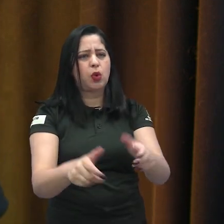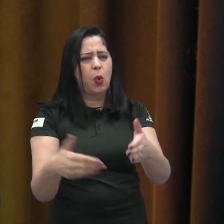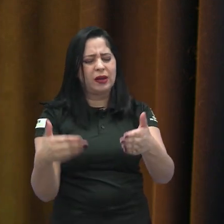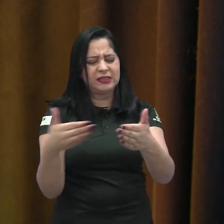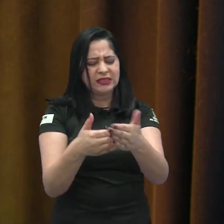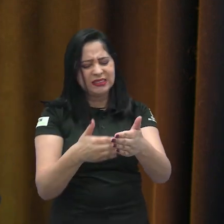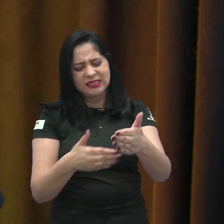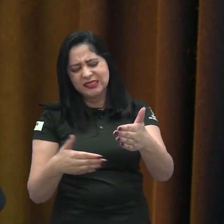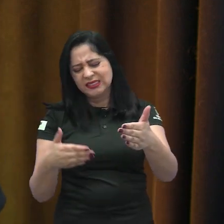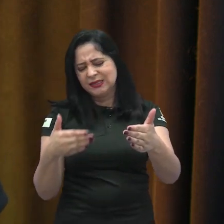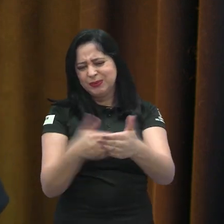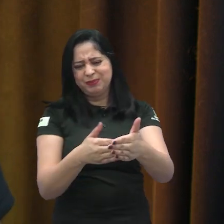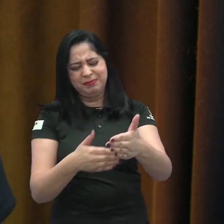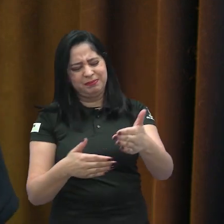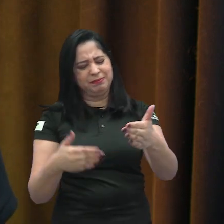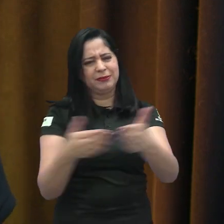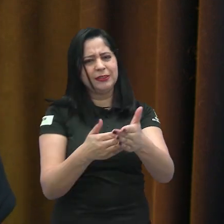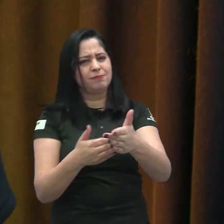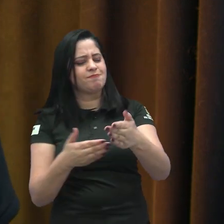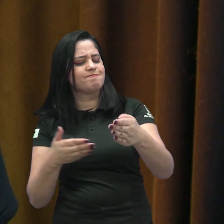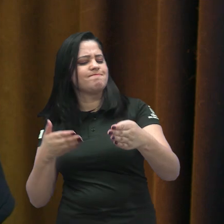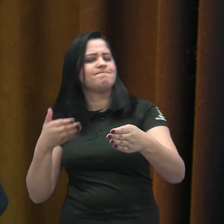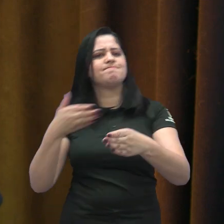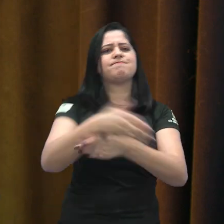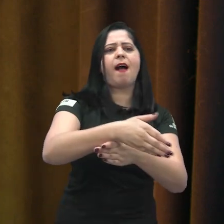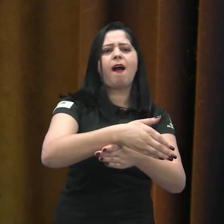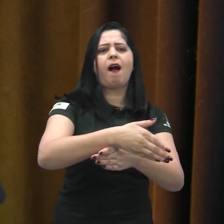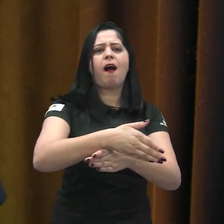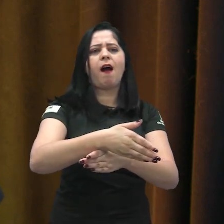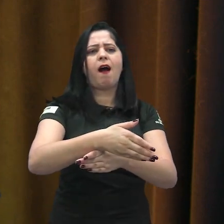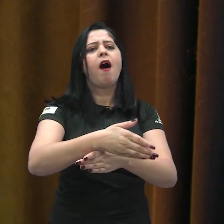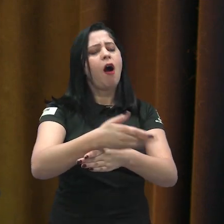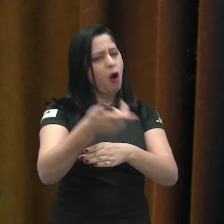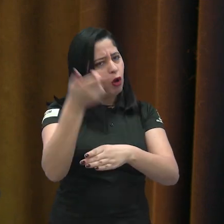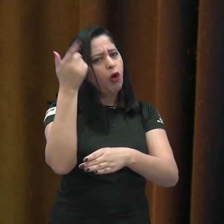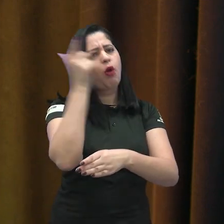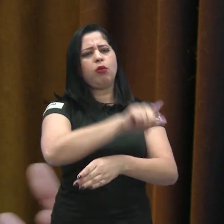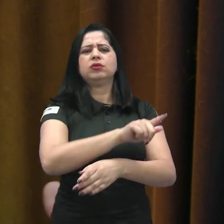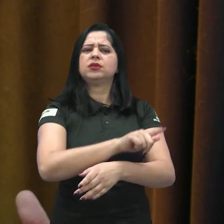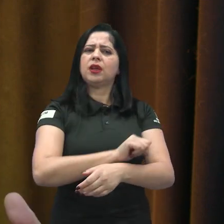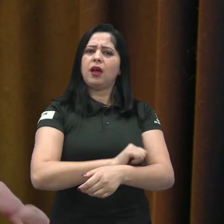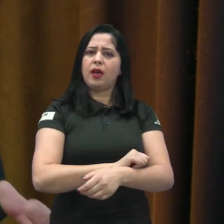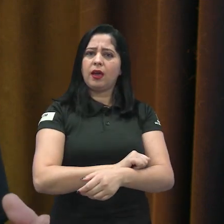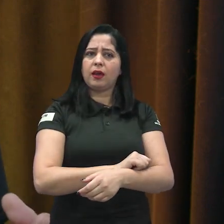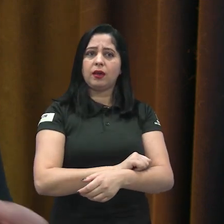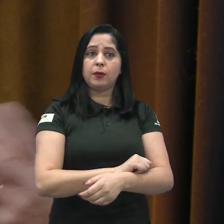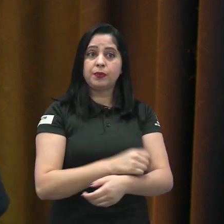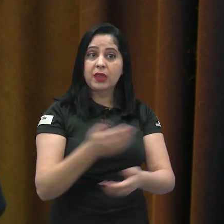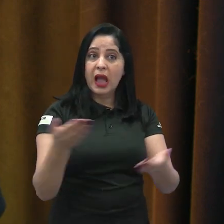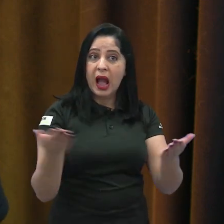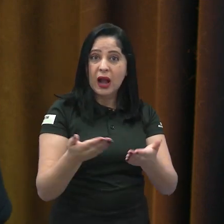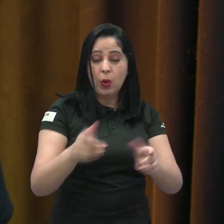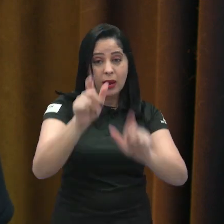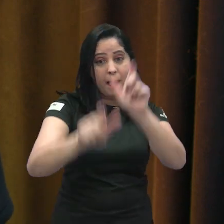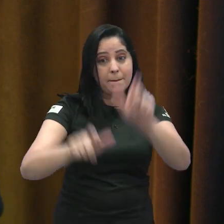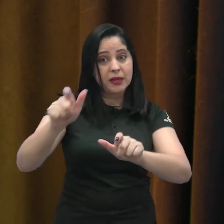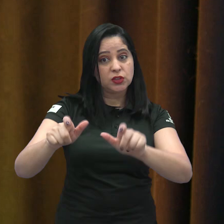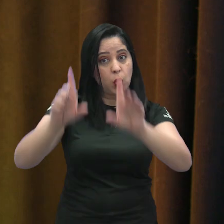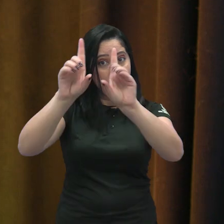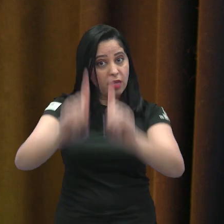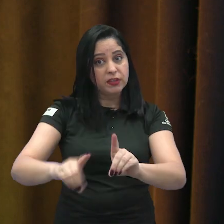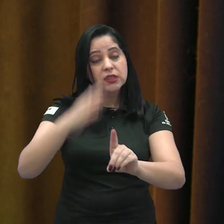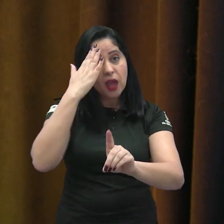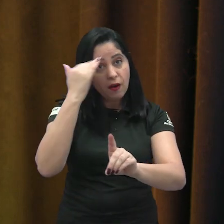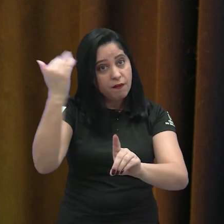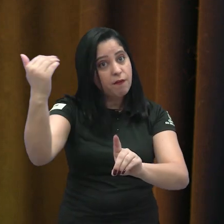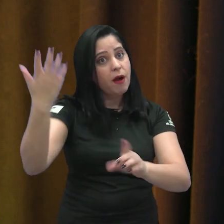passam a barreira, o limite, para poder ser um atleta. E a gente vê, hoje temos ídolos nacionais que são